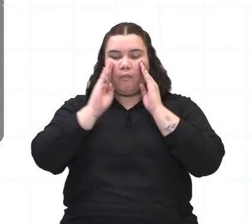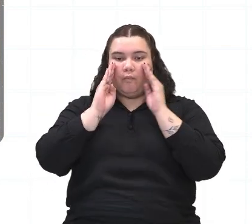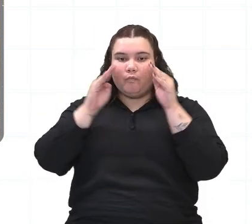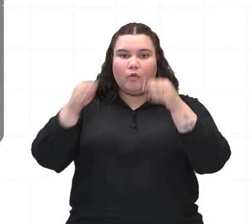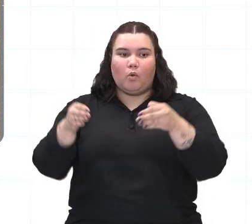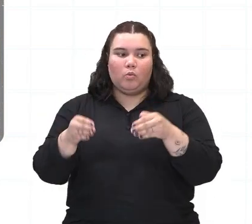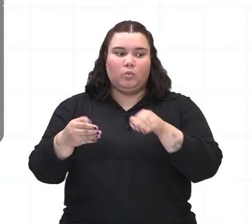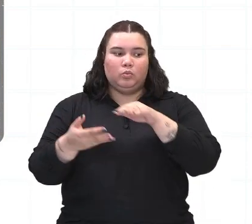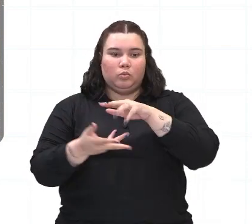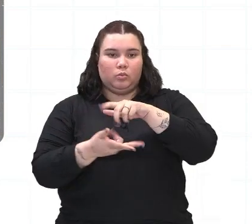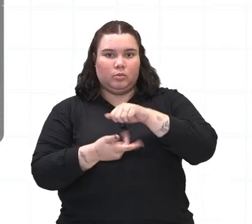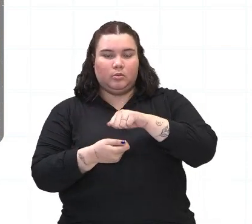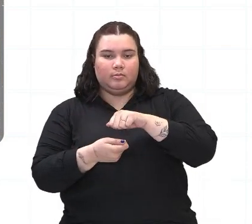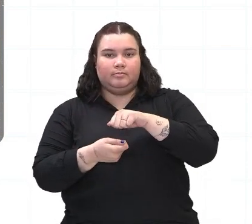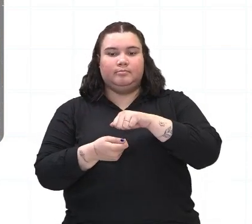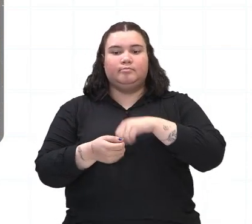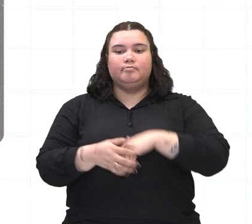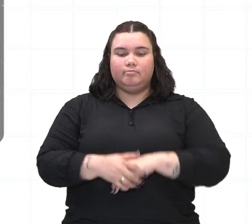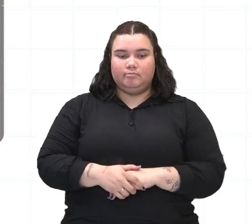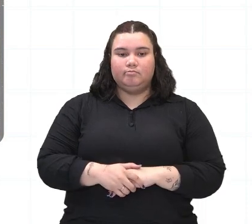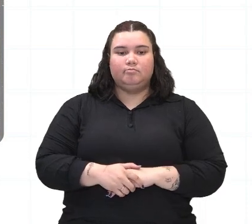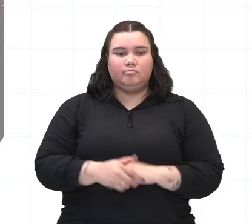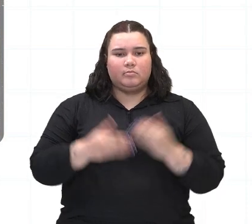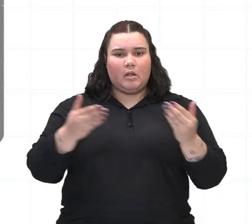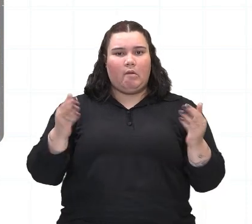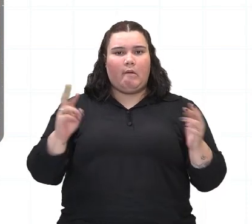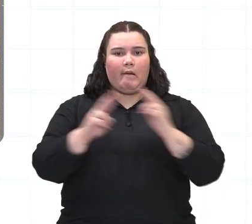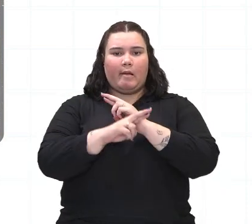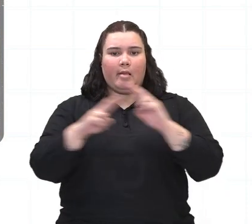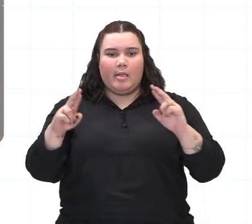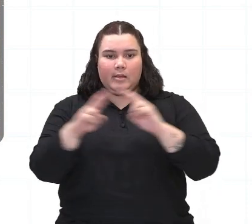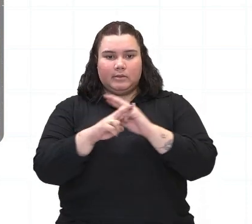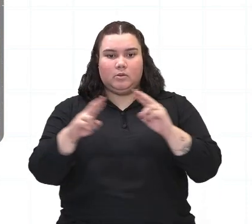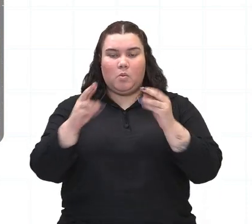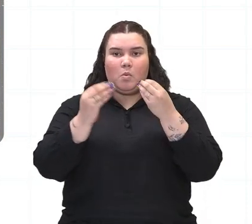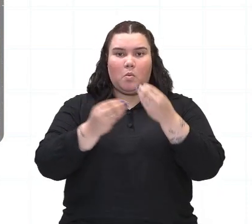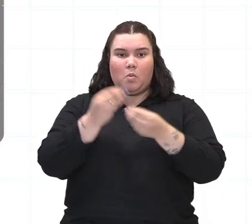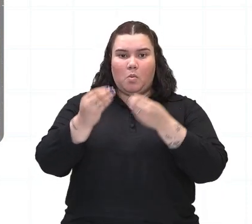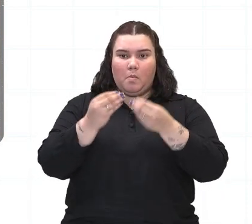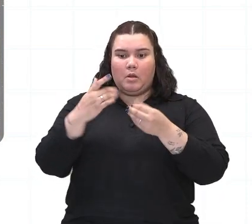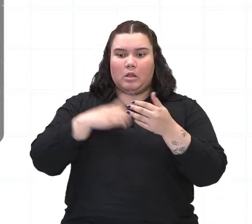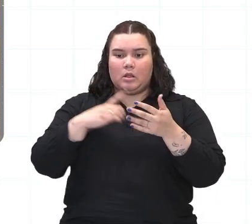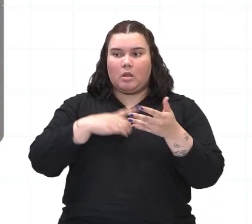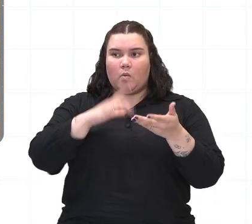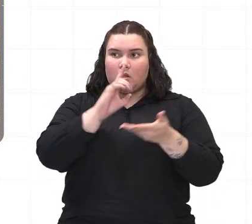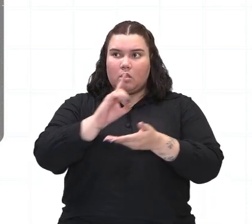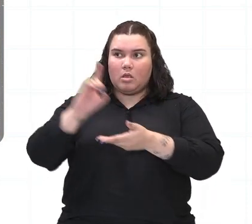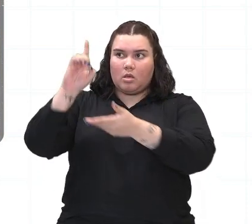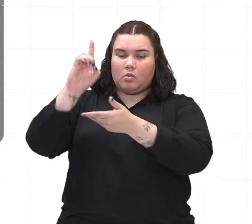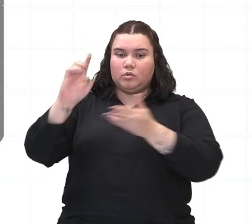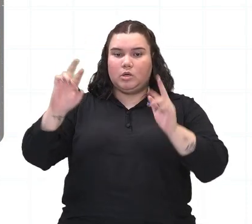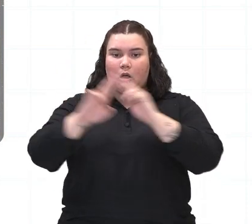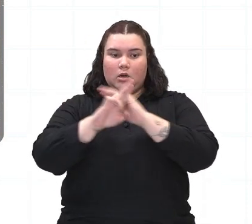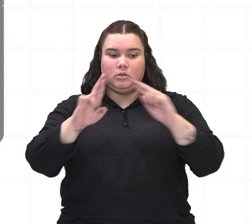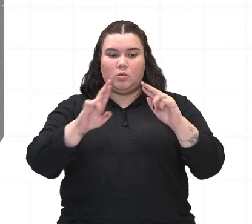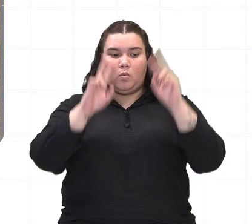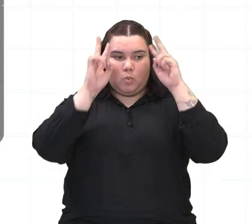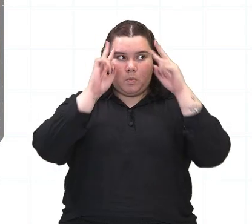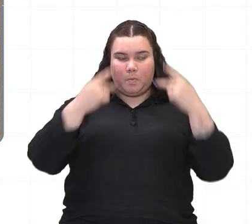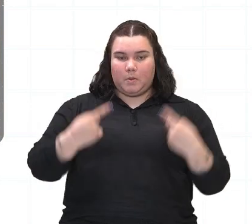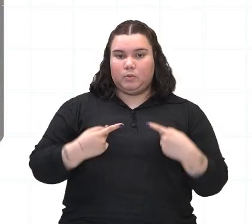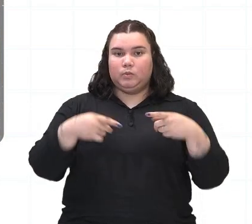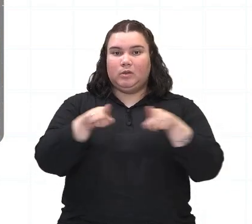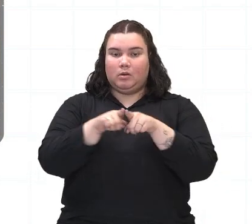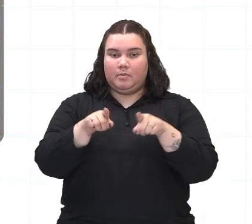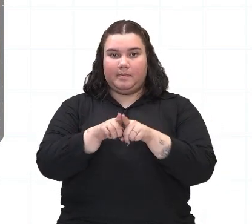deixa de ter um pouco essa relação com o Deus e começa a ter uma relação com o homem